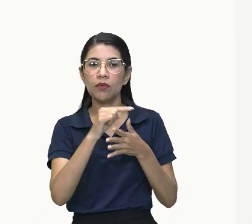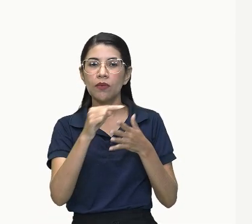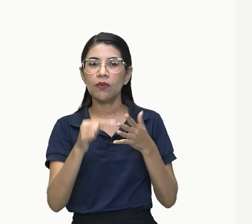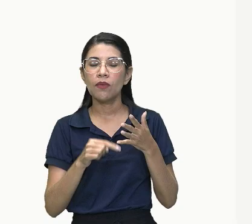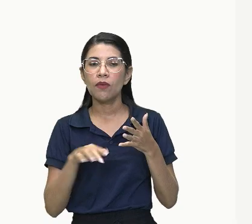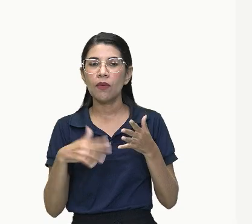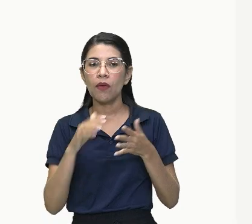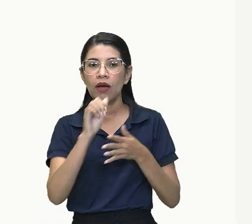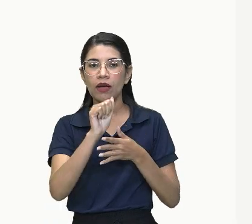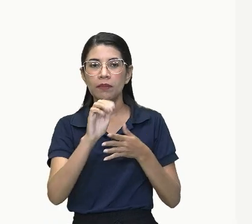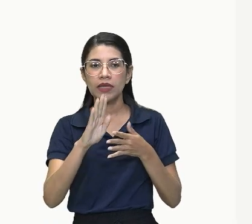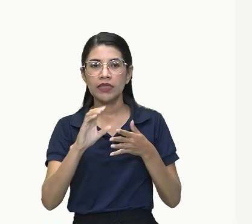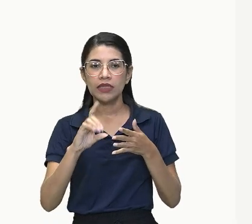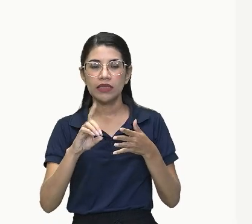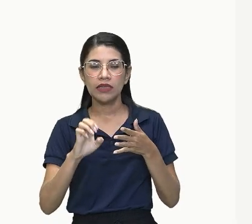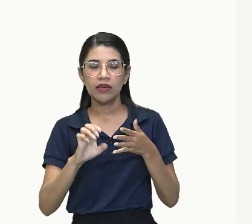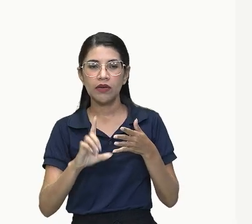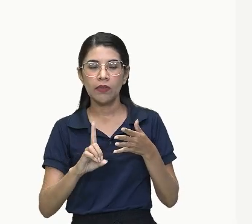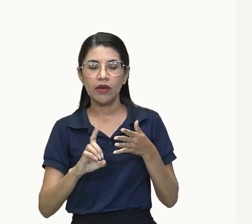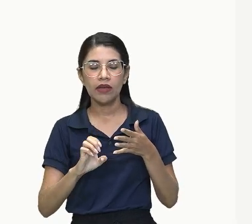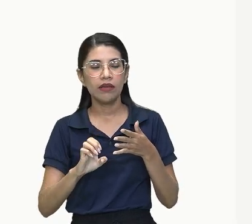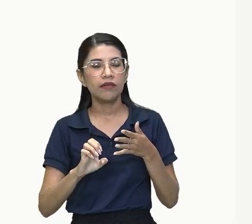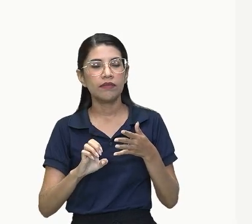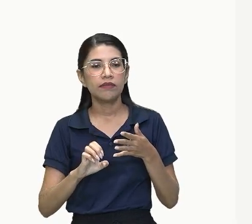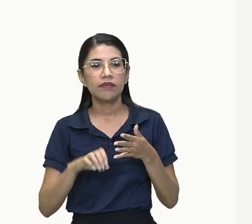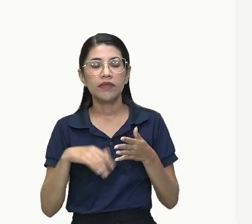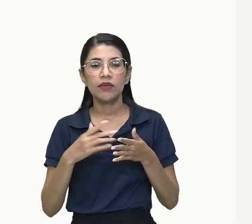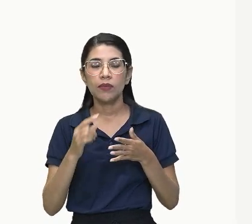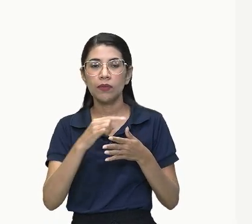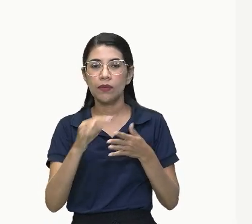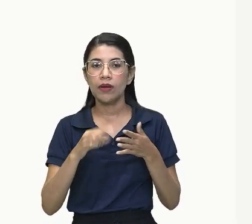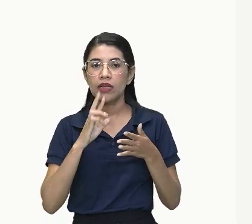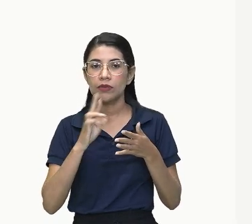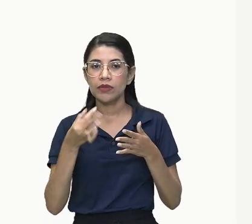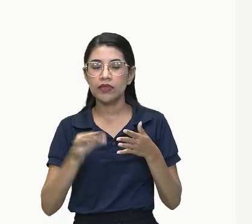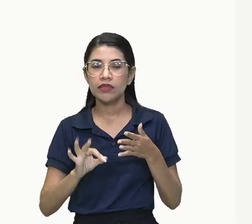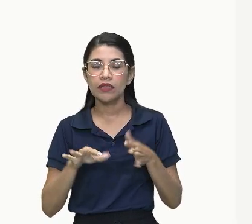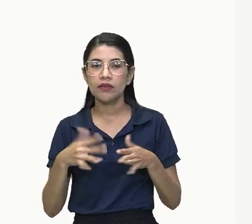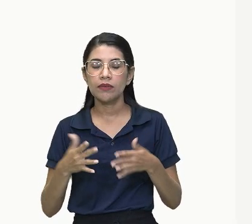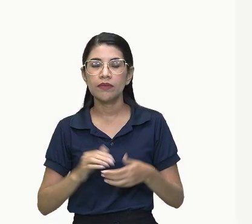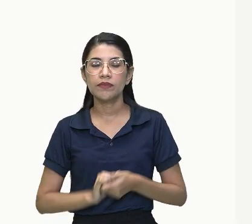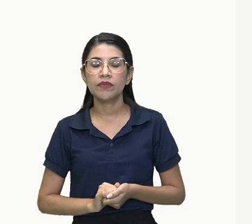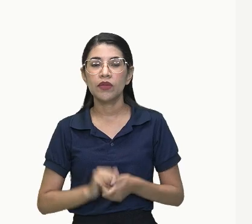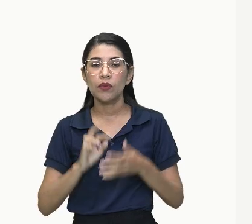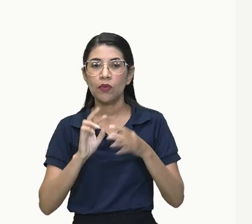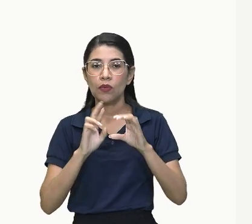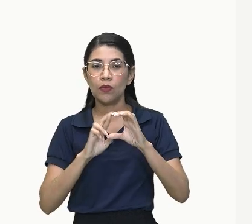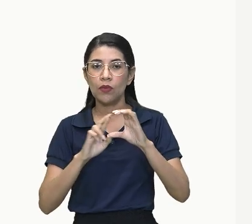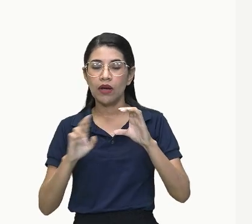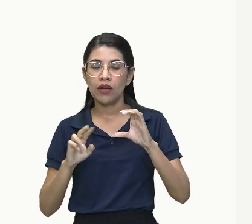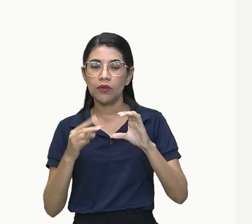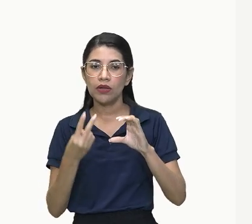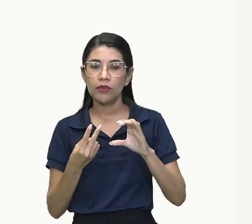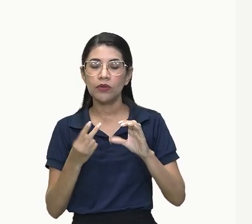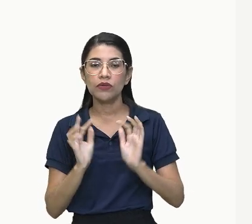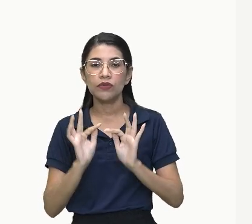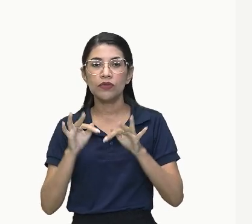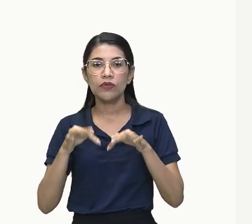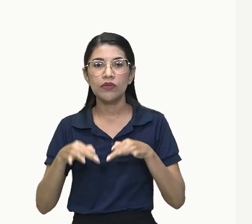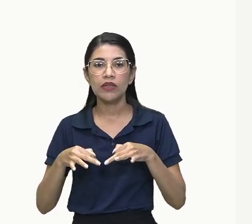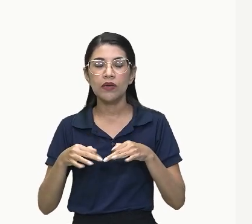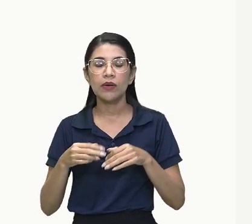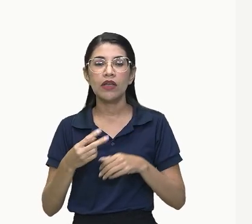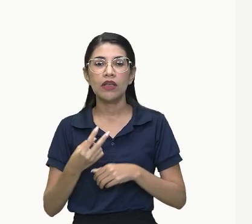aí vai ser a nossa resposta correta, tá? A medida do raio é 2, então aqui no final ele tem que estar elevado